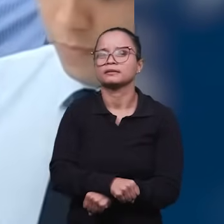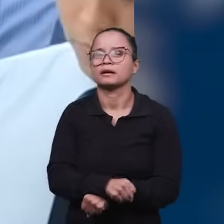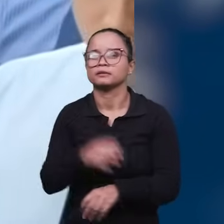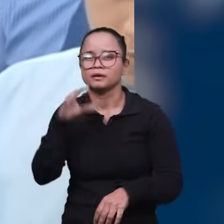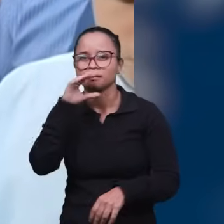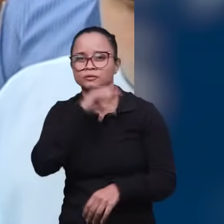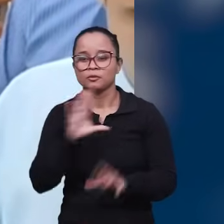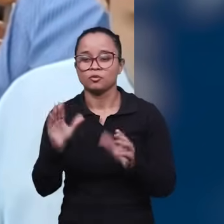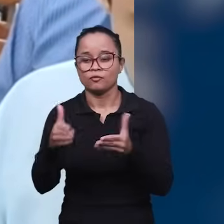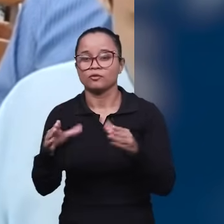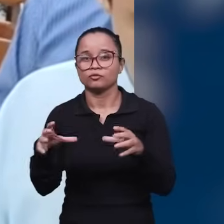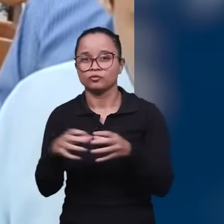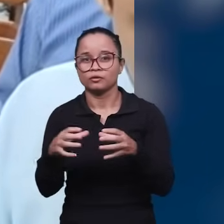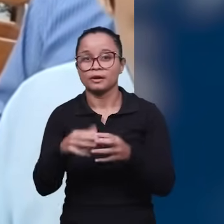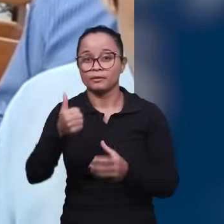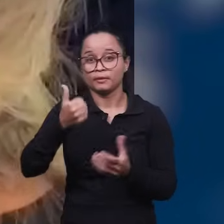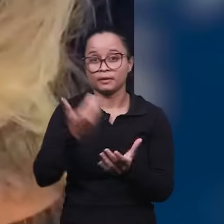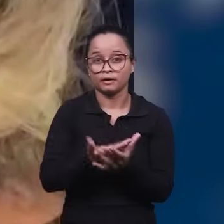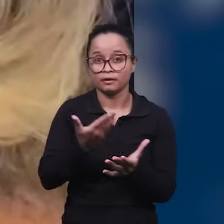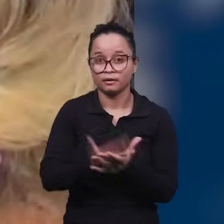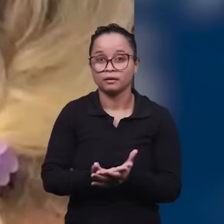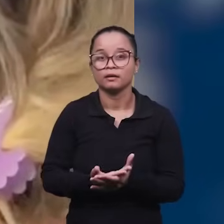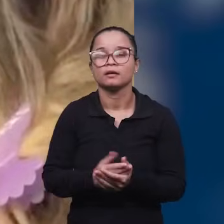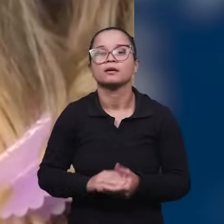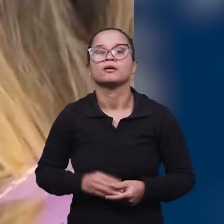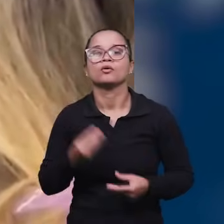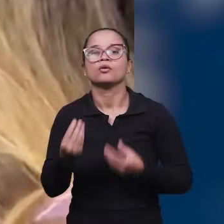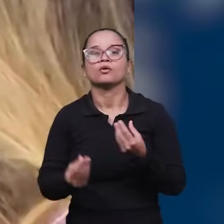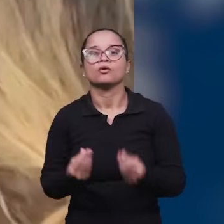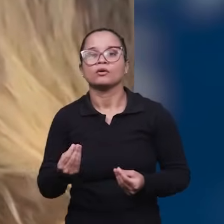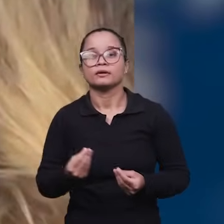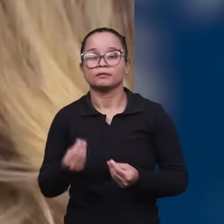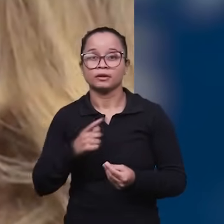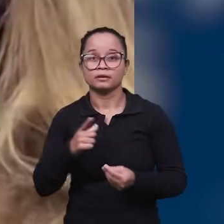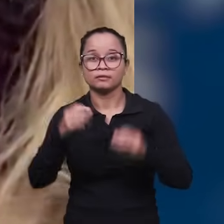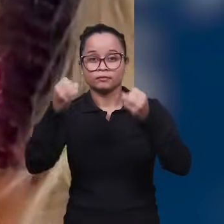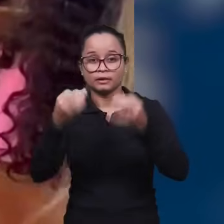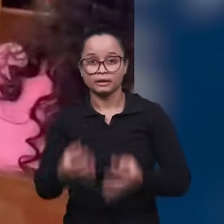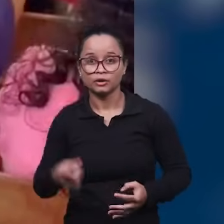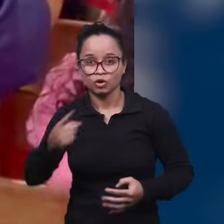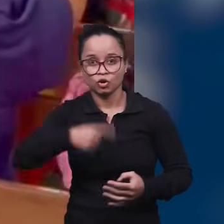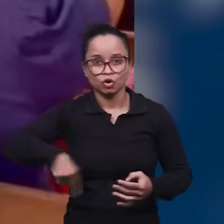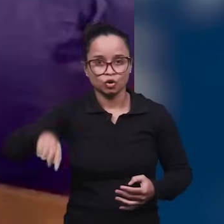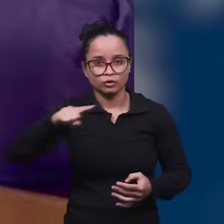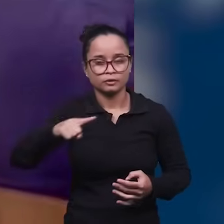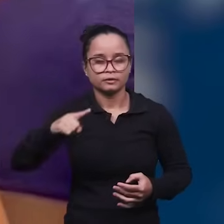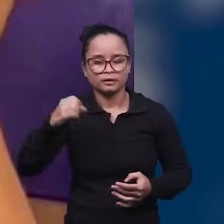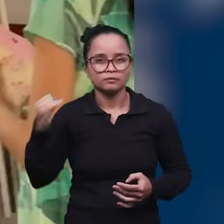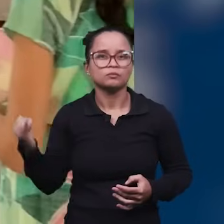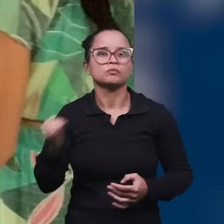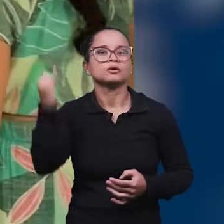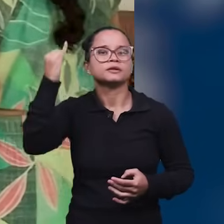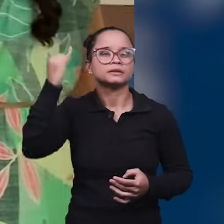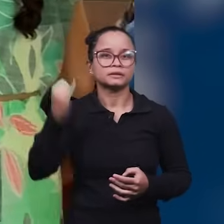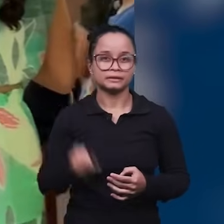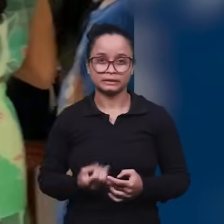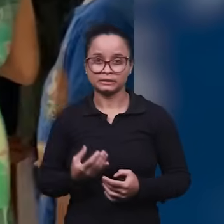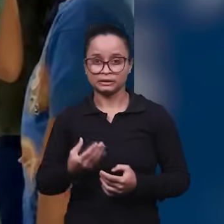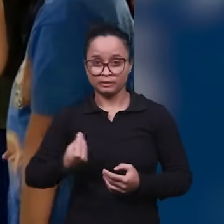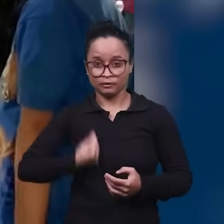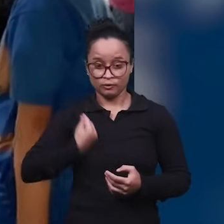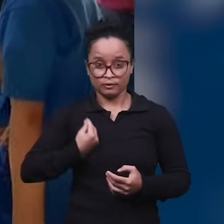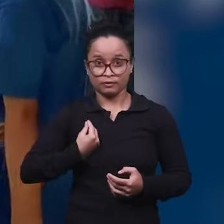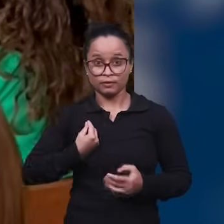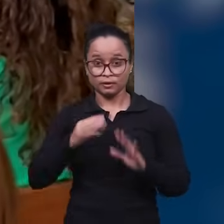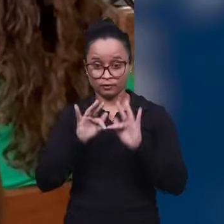Igapó, também na capital, na igreja em Cearamirim, na região metropolitana, no município de